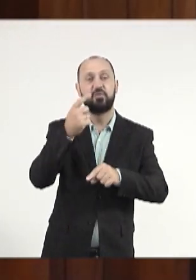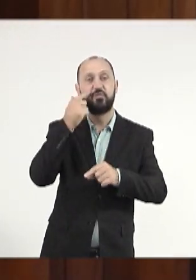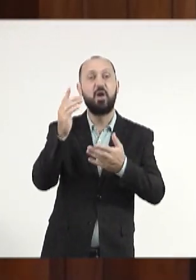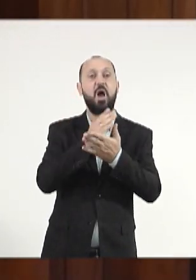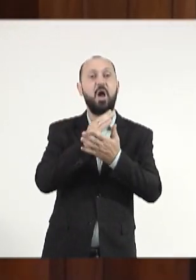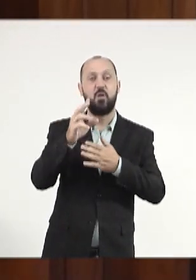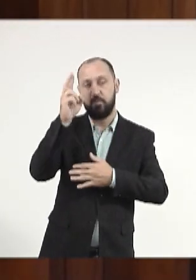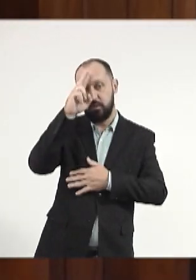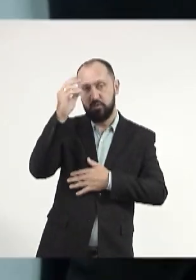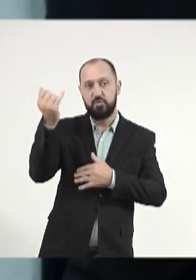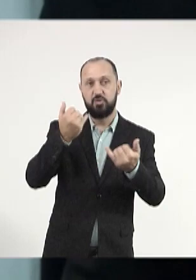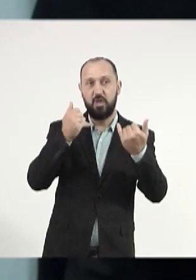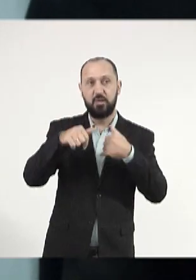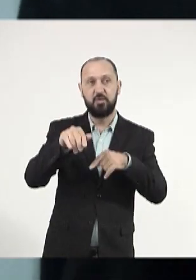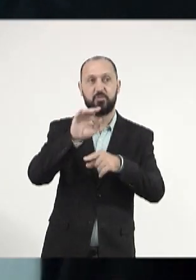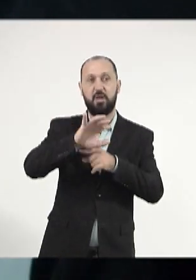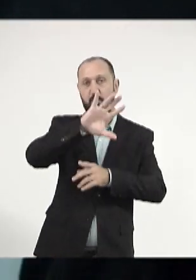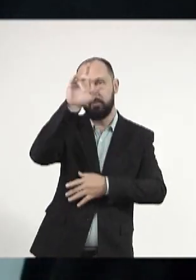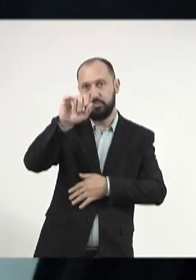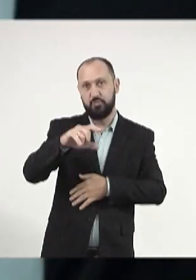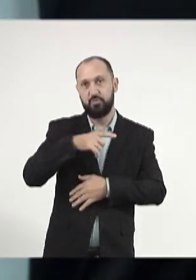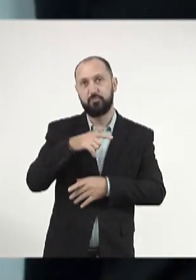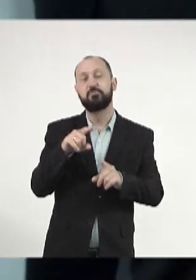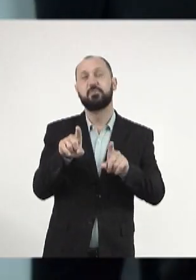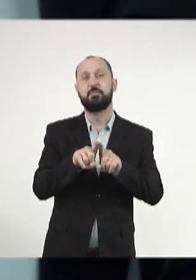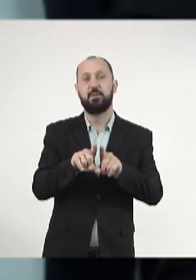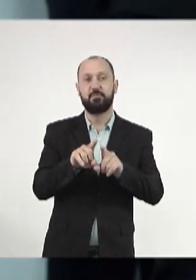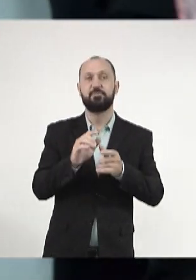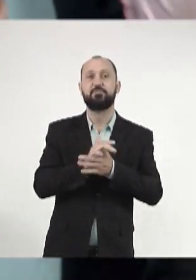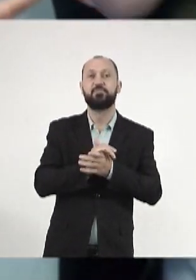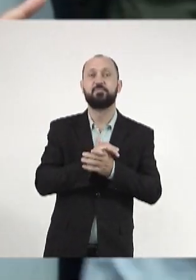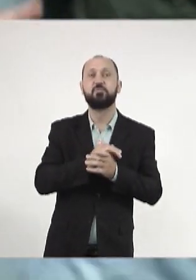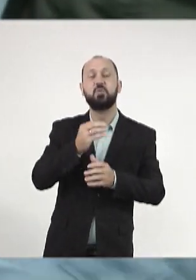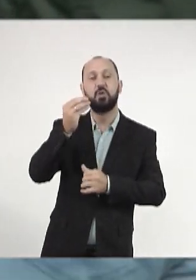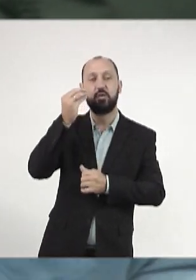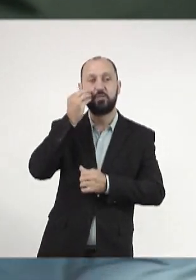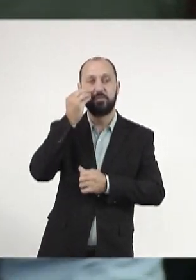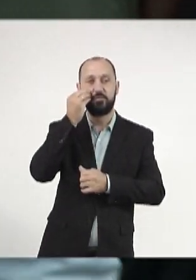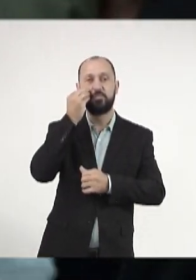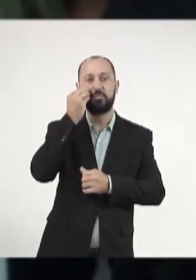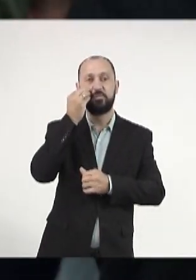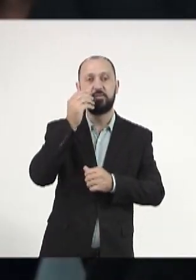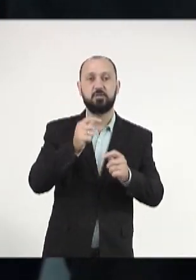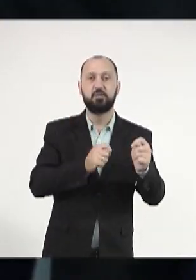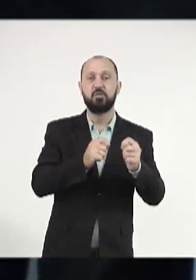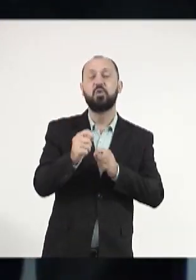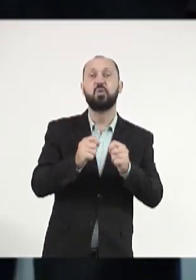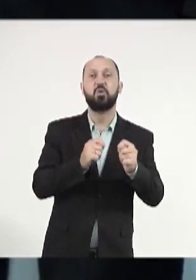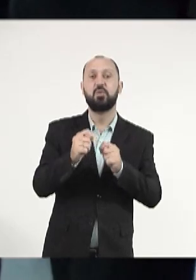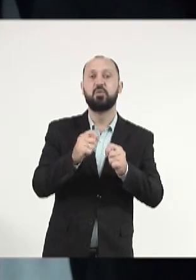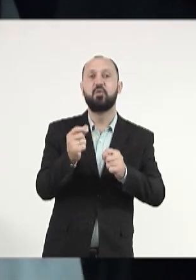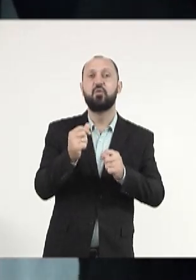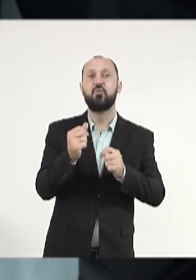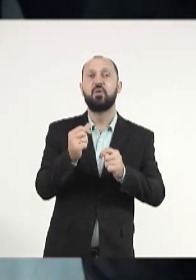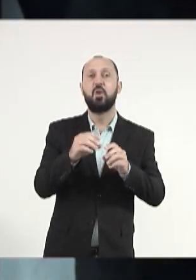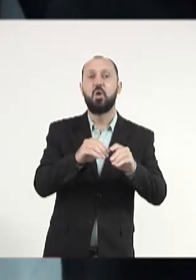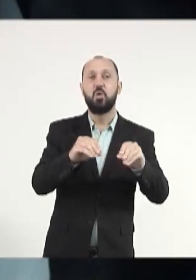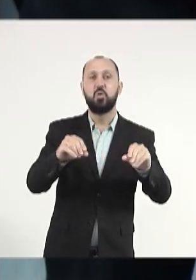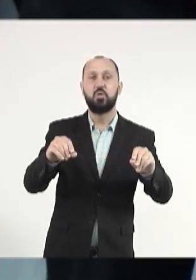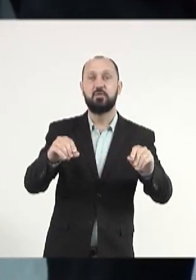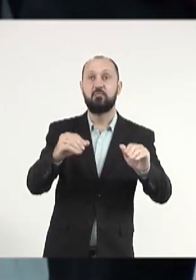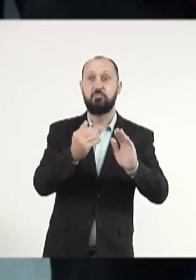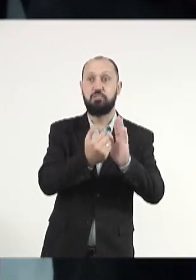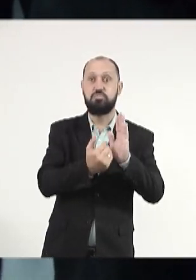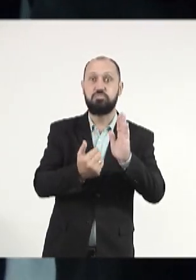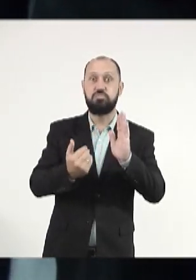ouviu algumas histórias aqui no estado do Mato Grosso do Sul também, né, na tentativa de negociação, em que o valor da terra parece que